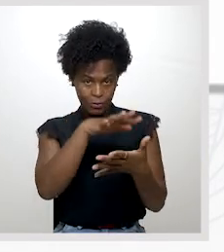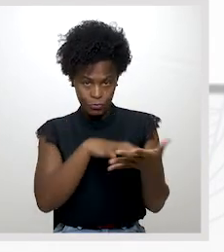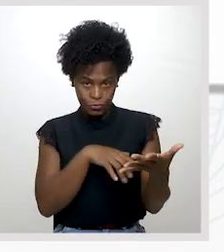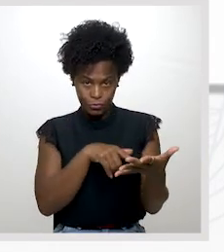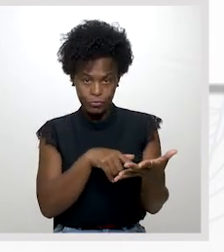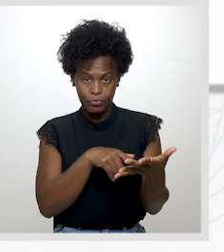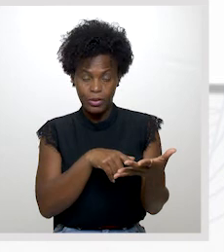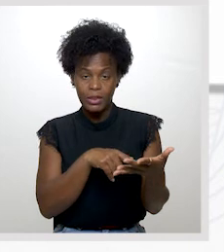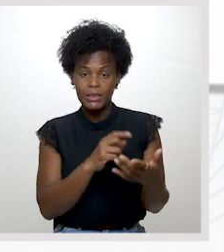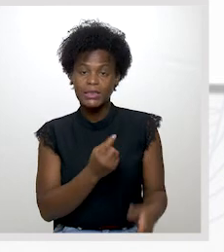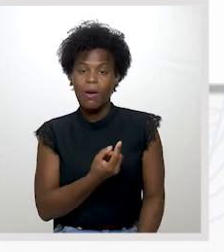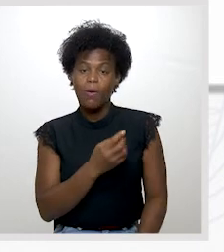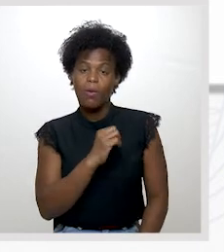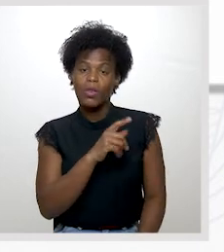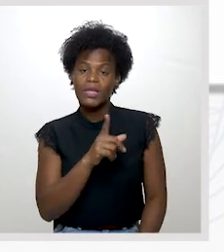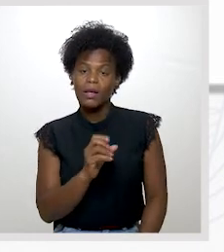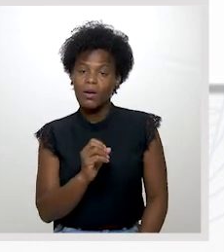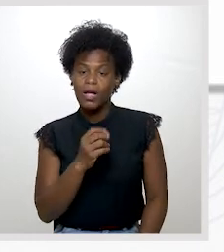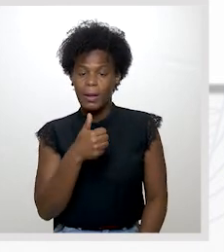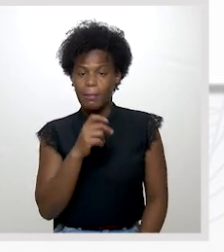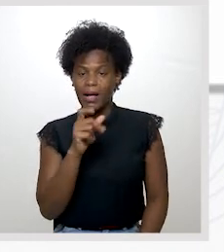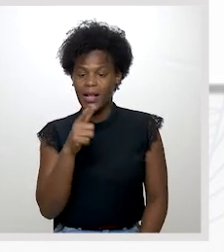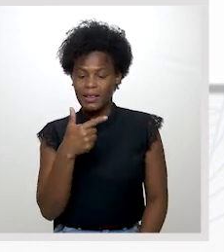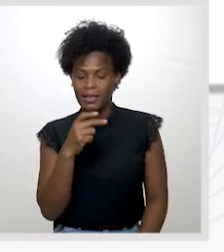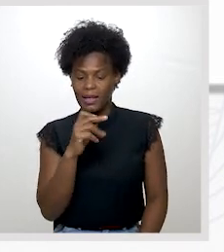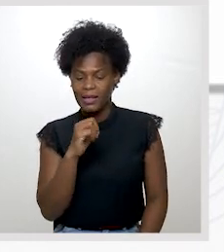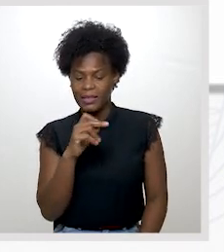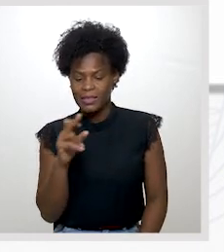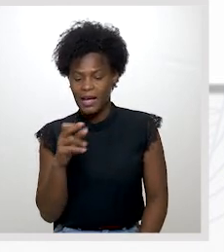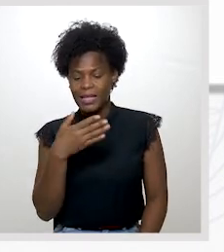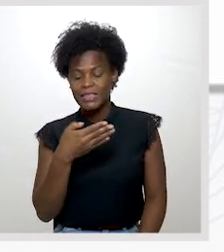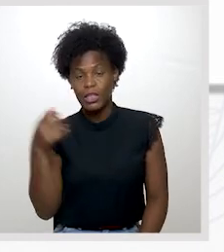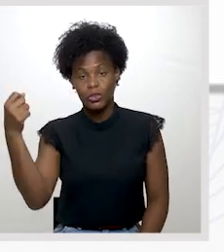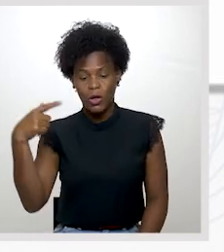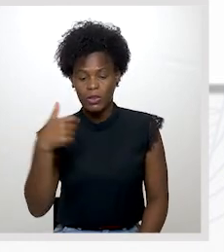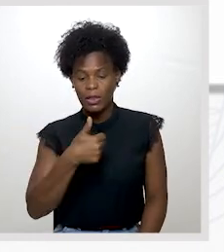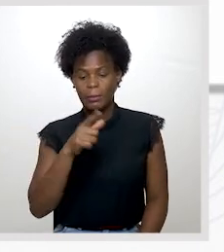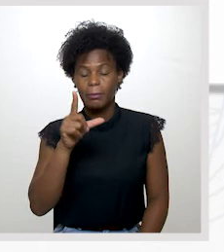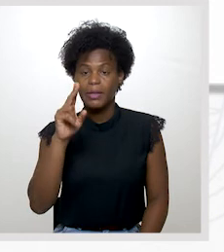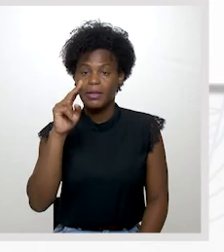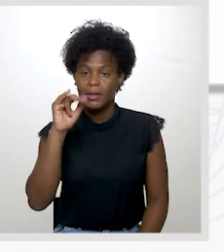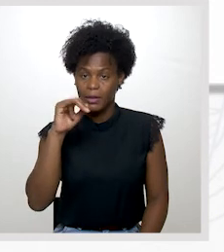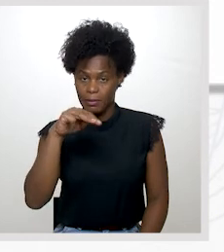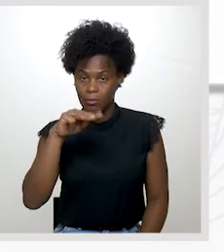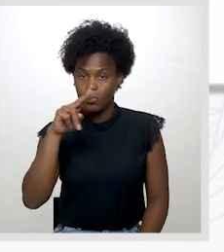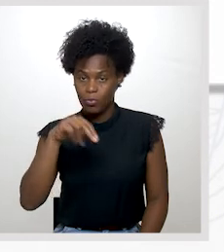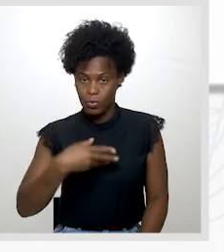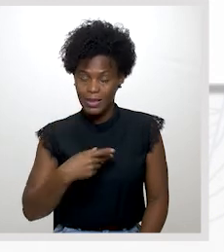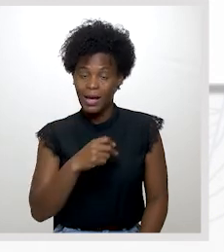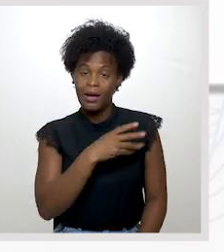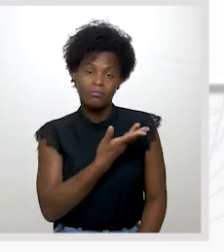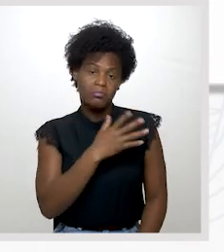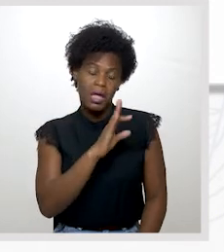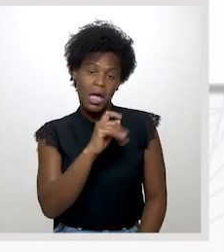personagens presentes no excerto são Baltazar, Sete Sóis, Blimunda, El Rei e